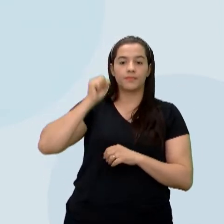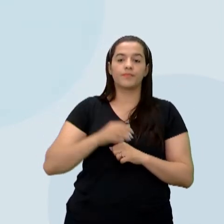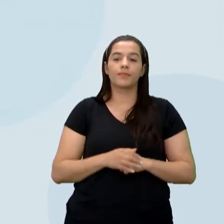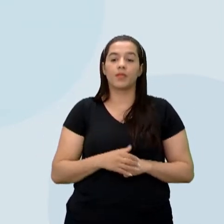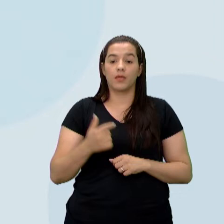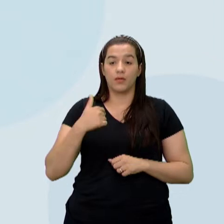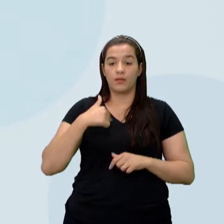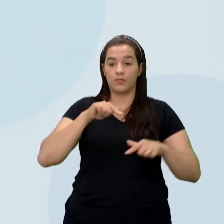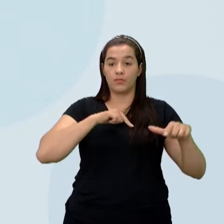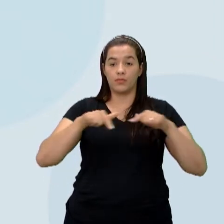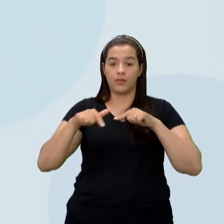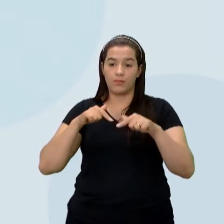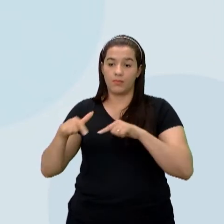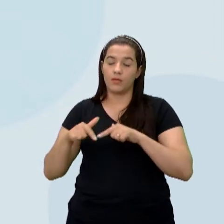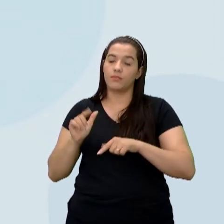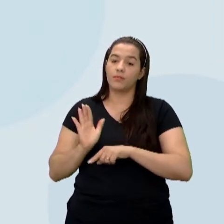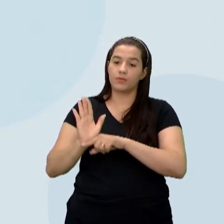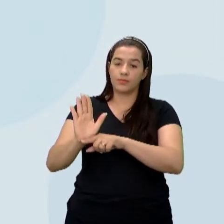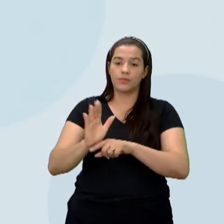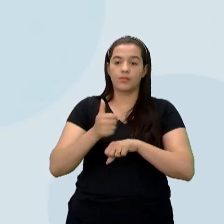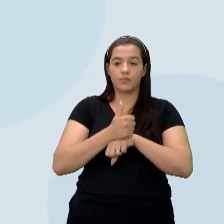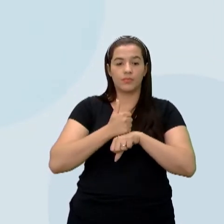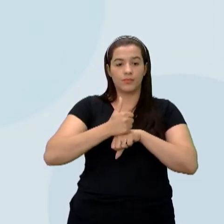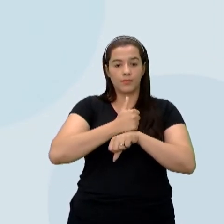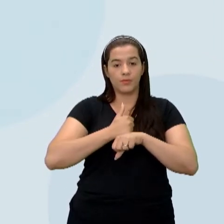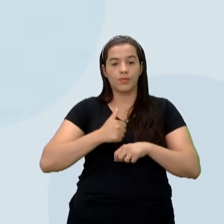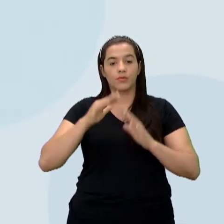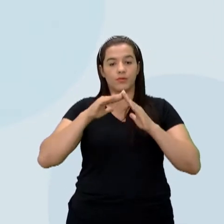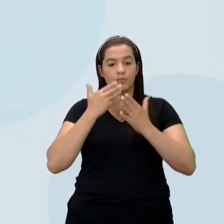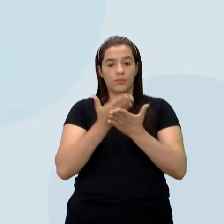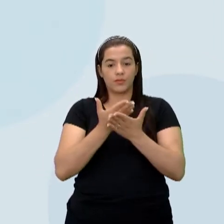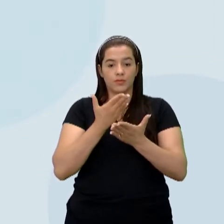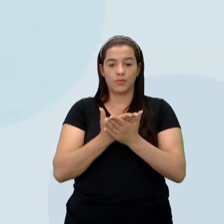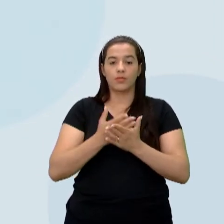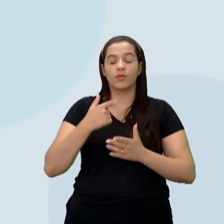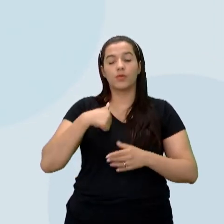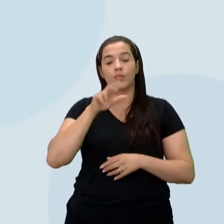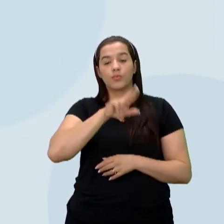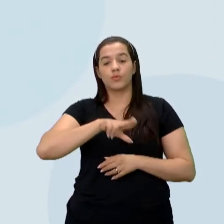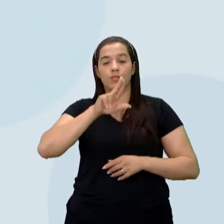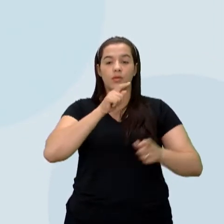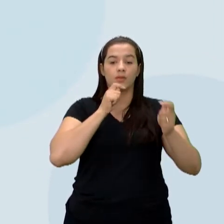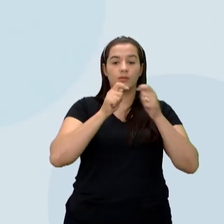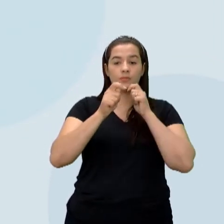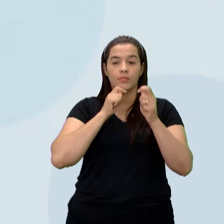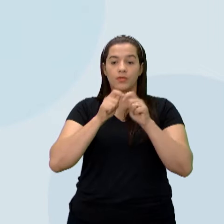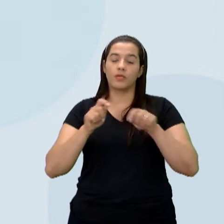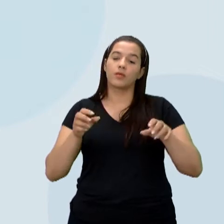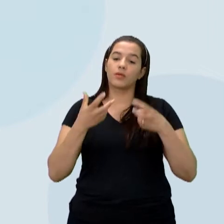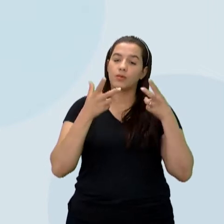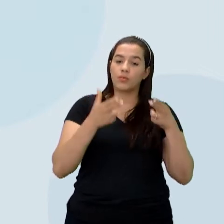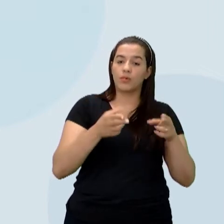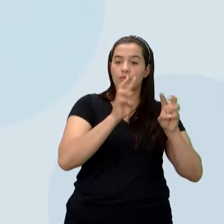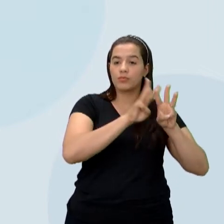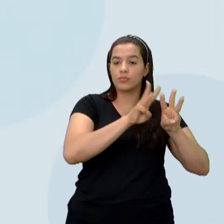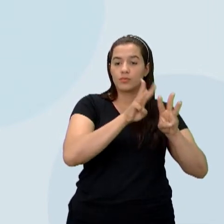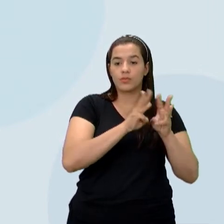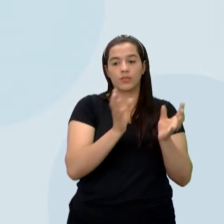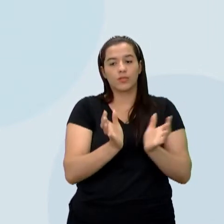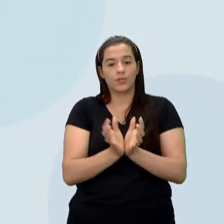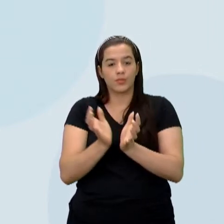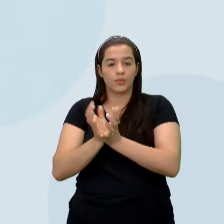Trabalho com orientação profissional em um colégio e utilizei a reportagem, assim como o site da publicação, nos grupos